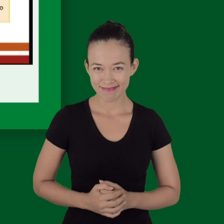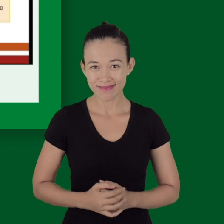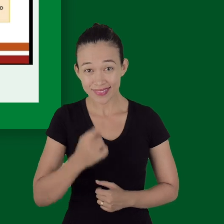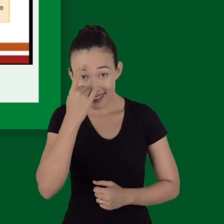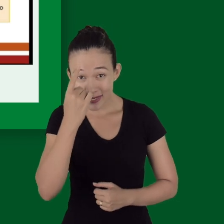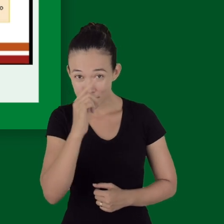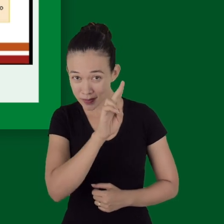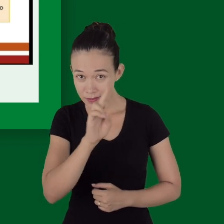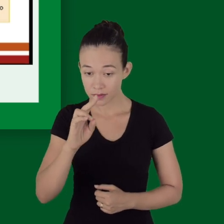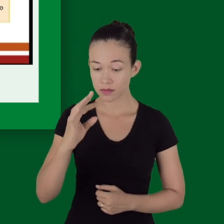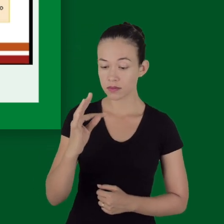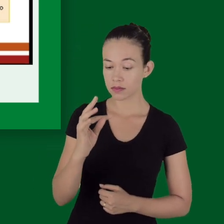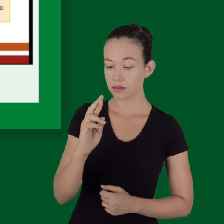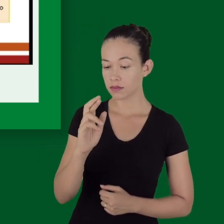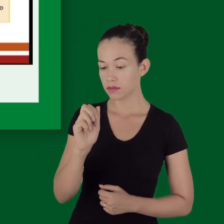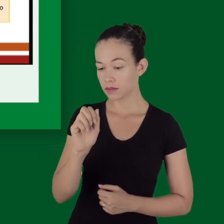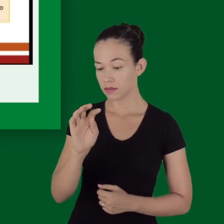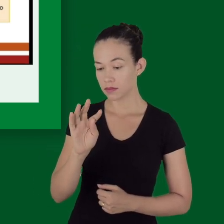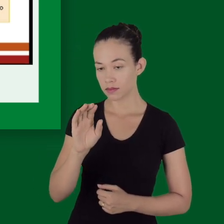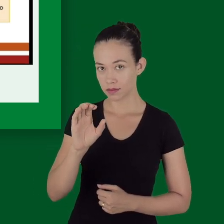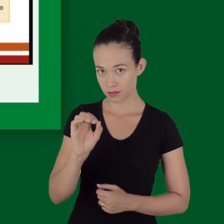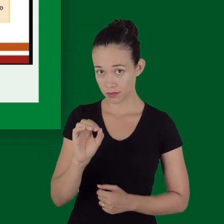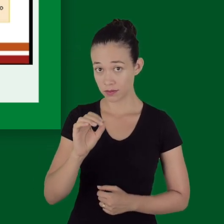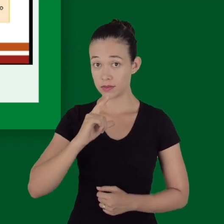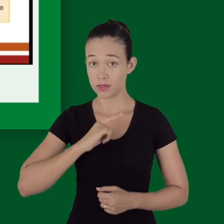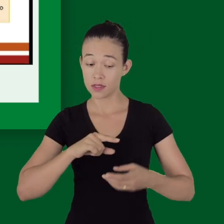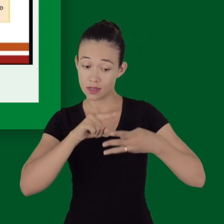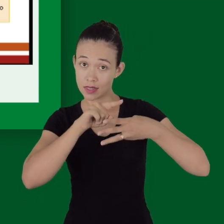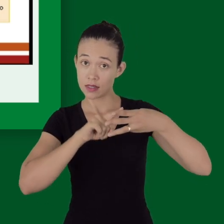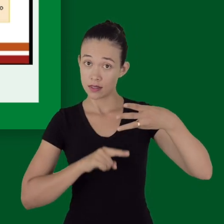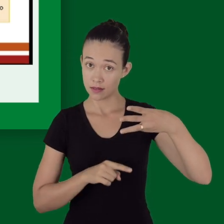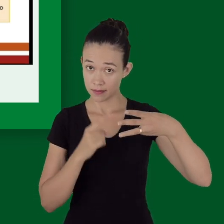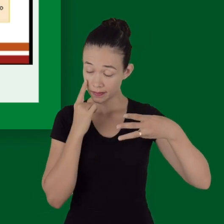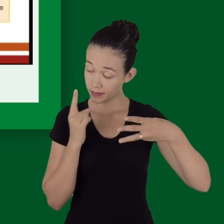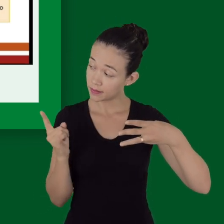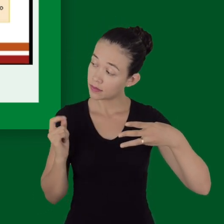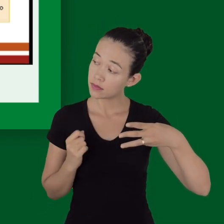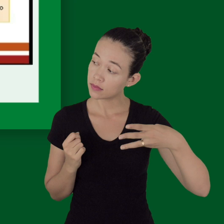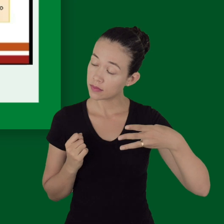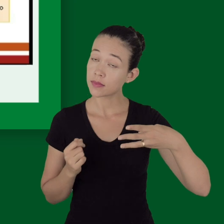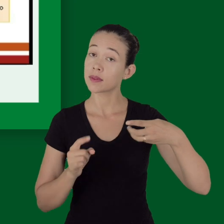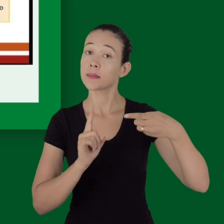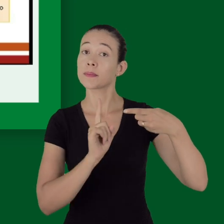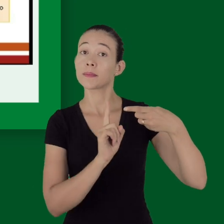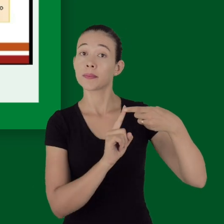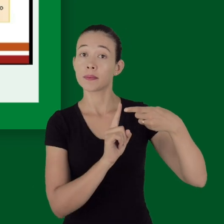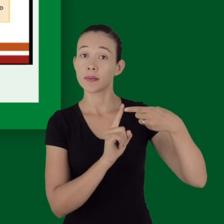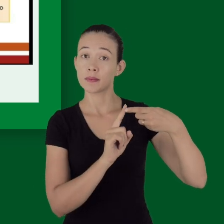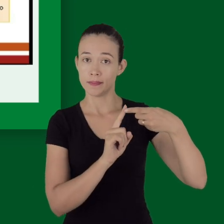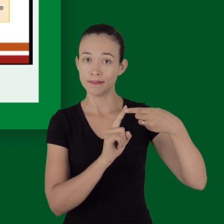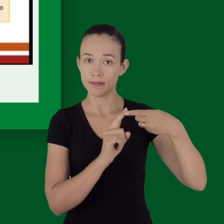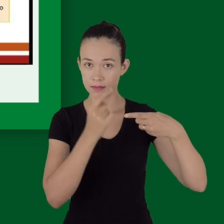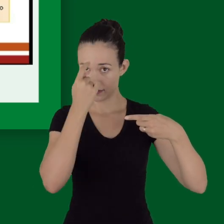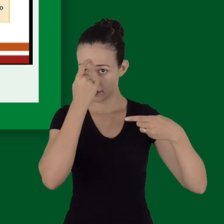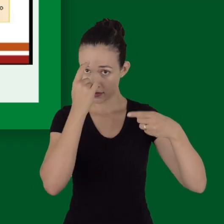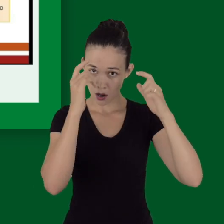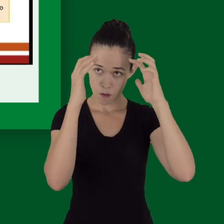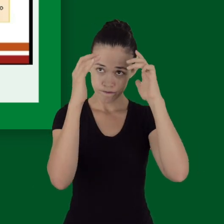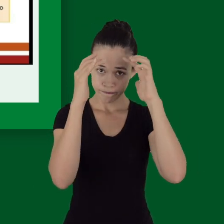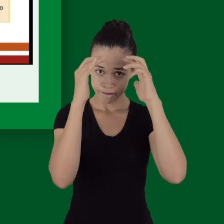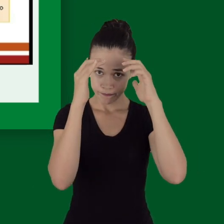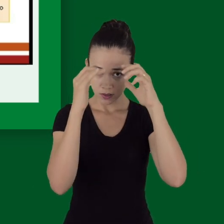grande acurácia em relação a essa abordagem inicial. 3 tratos chamam a atenção, que é o trato córtico-espinhal,